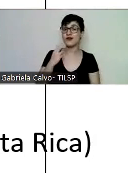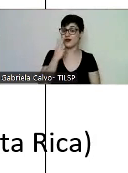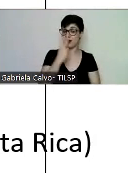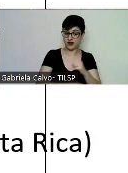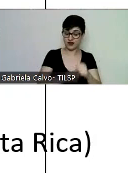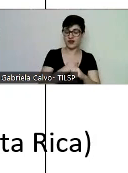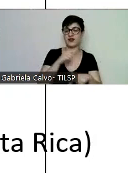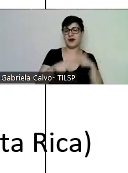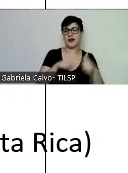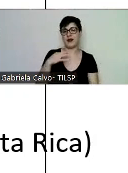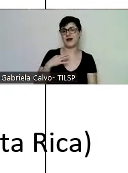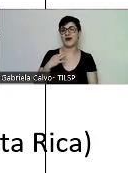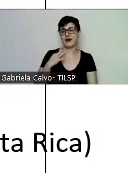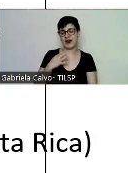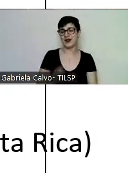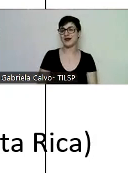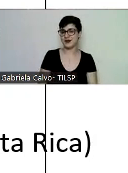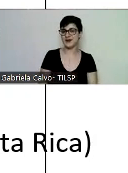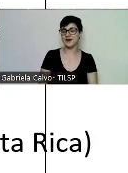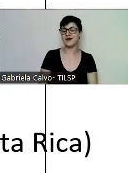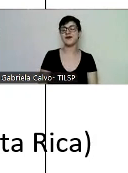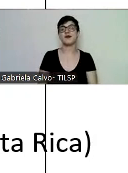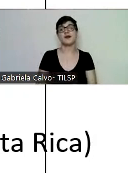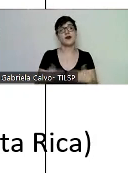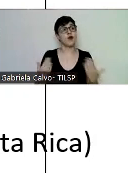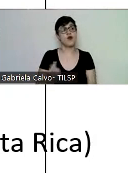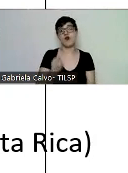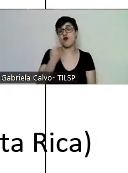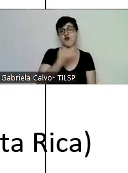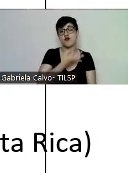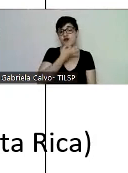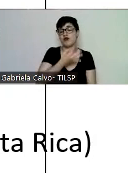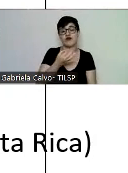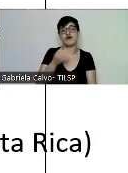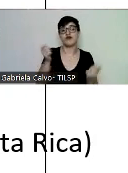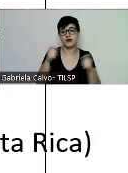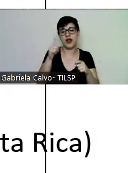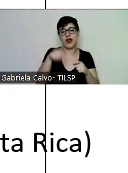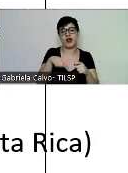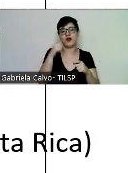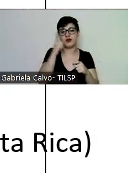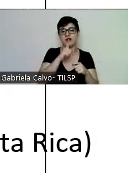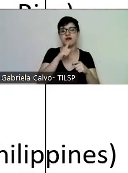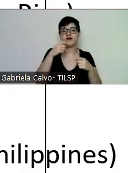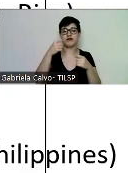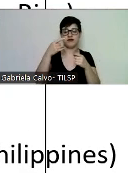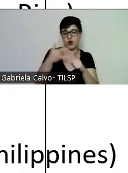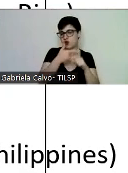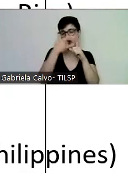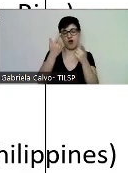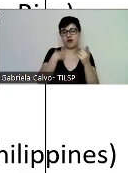fez com que a única a única possibilidade seria realmente encontros remotos e nós tivemos vários para se chegar primeiro